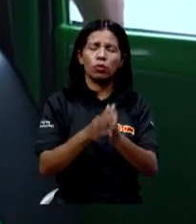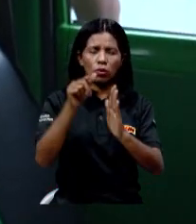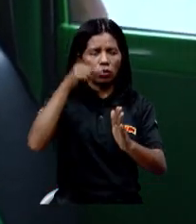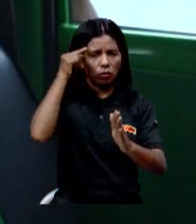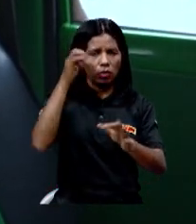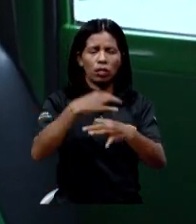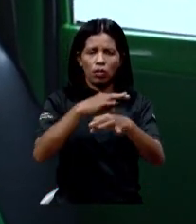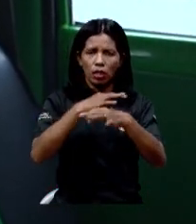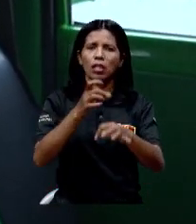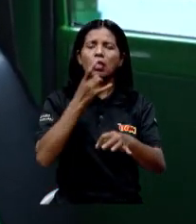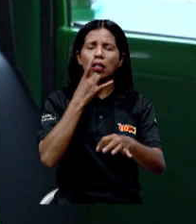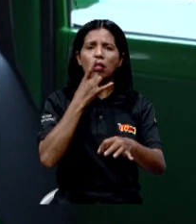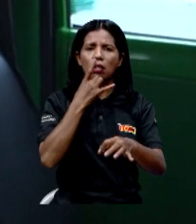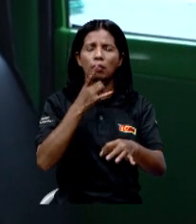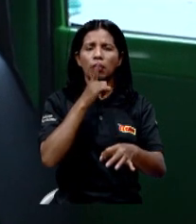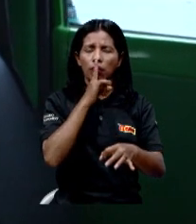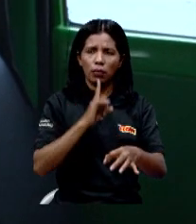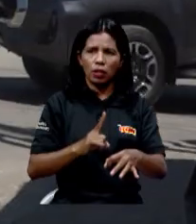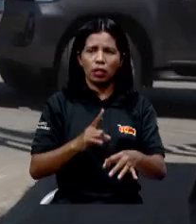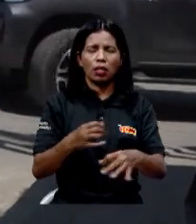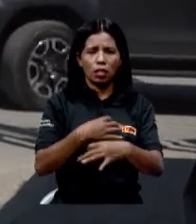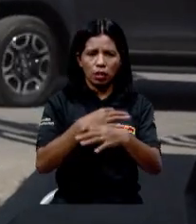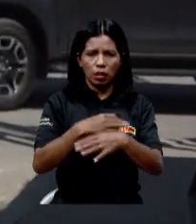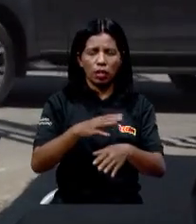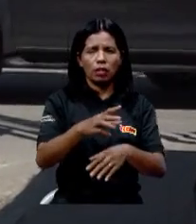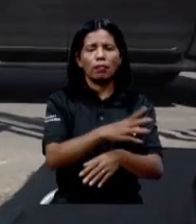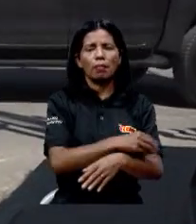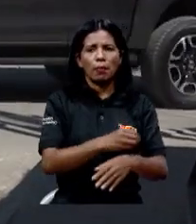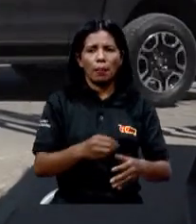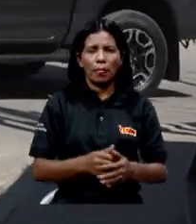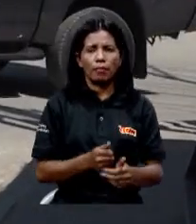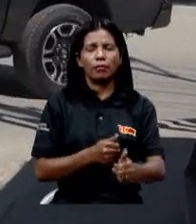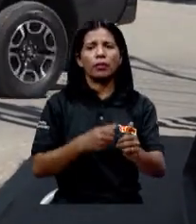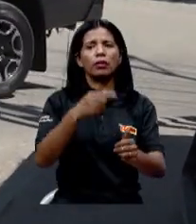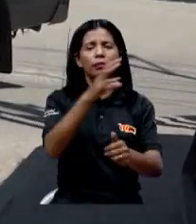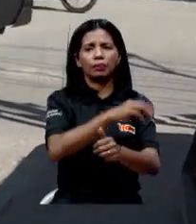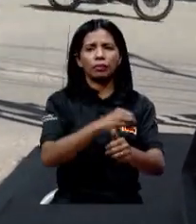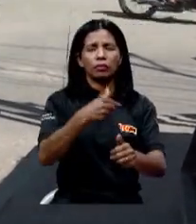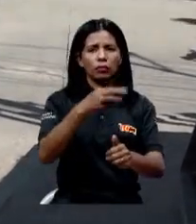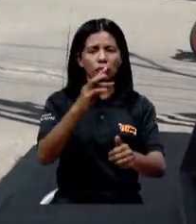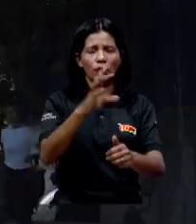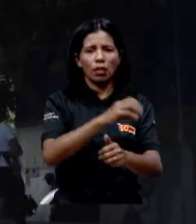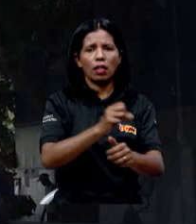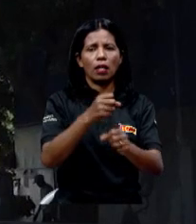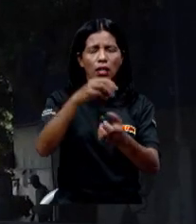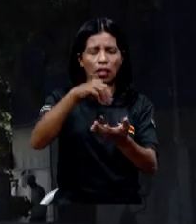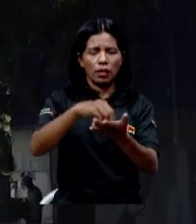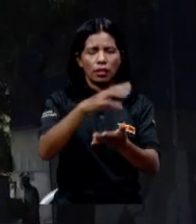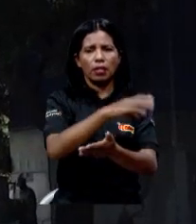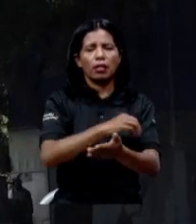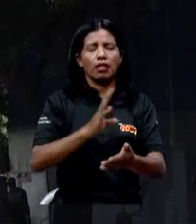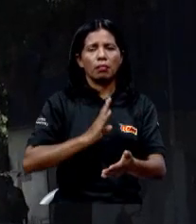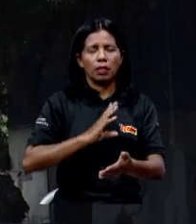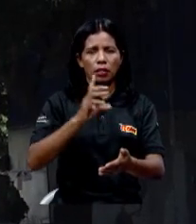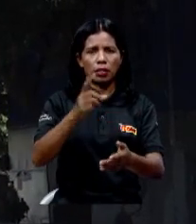serne, hadiah zerba cross serne. Tira observação Gemini, semáforo nebe instala e a direção balide,